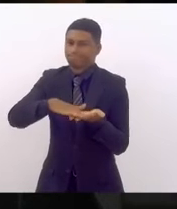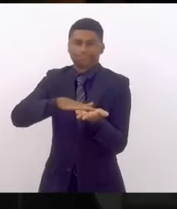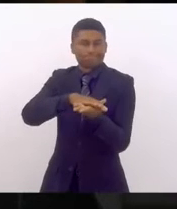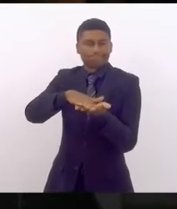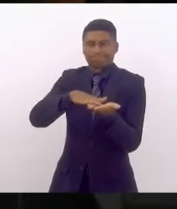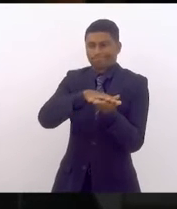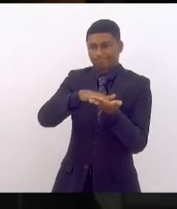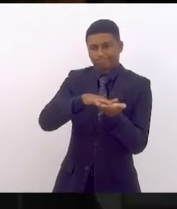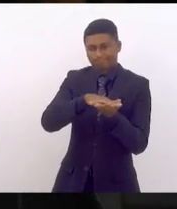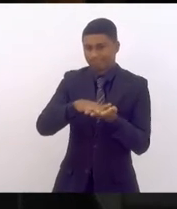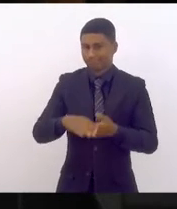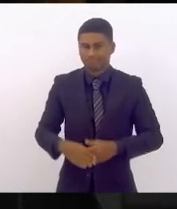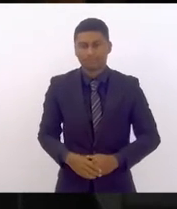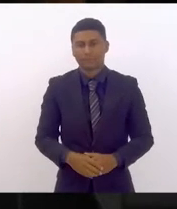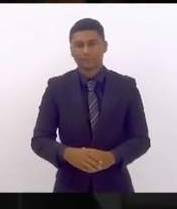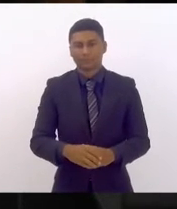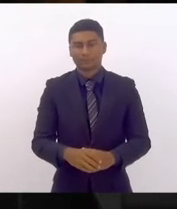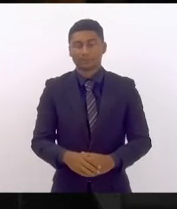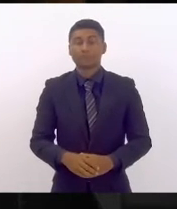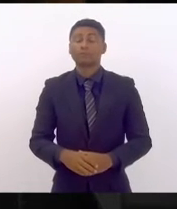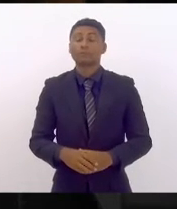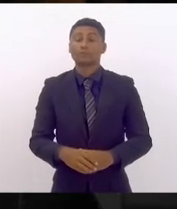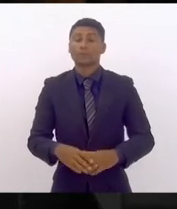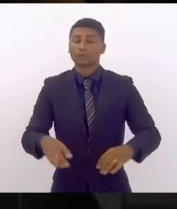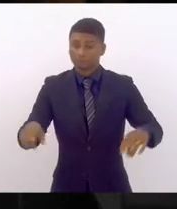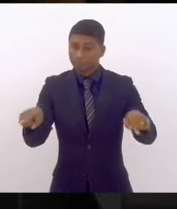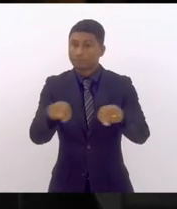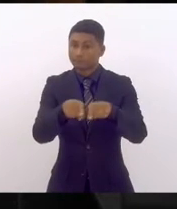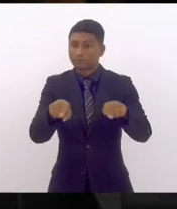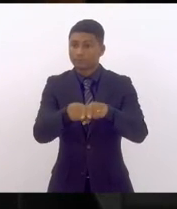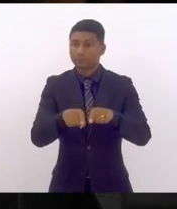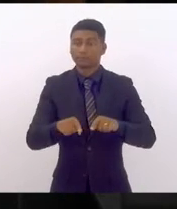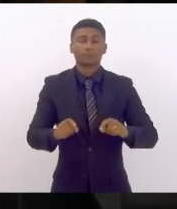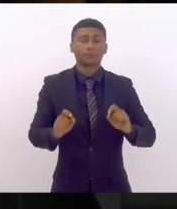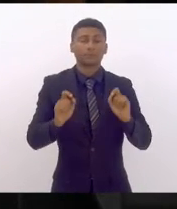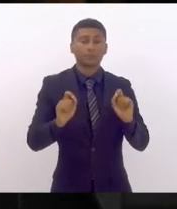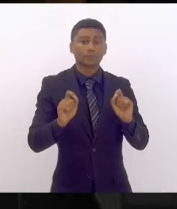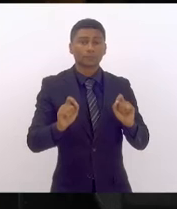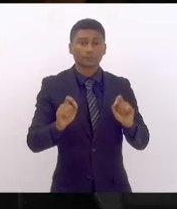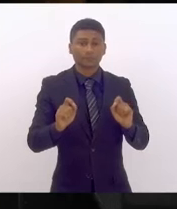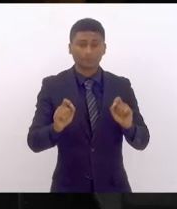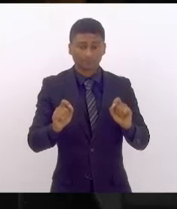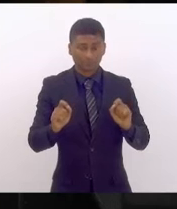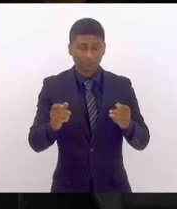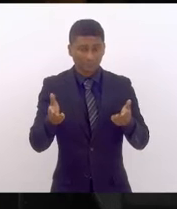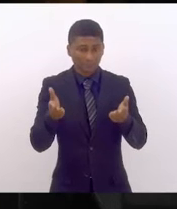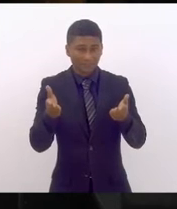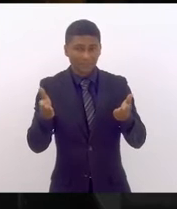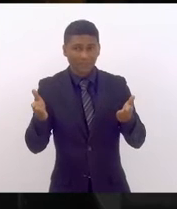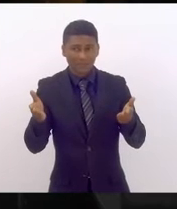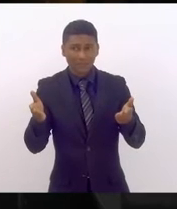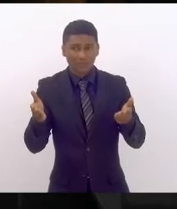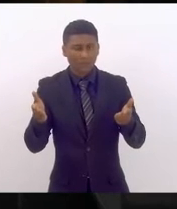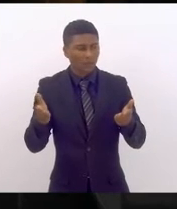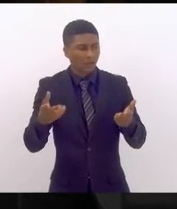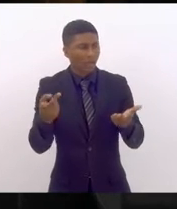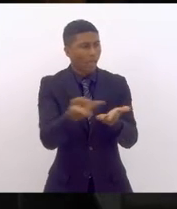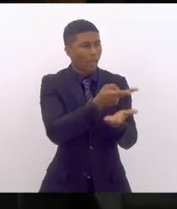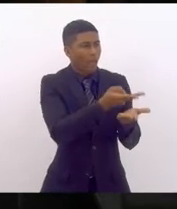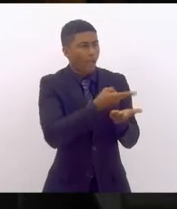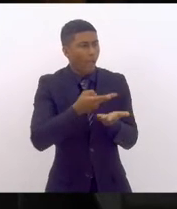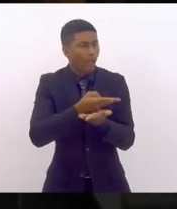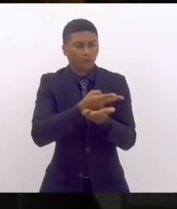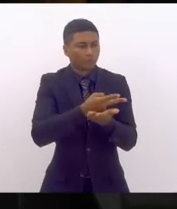e da impossibilidade de consertar tudo que já deu